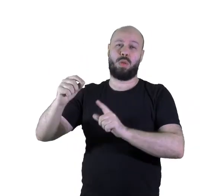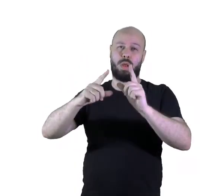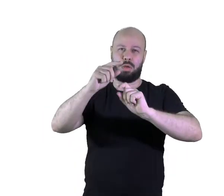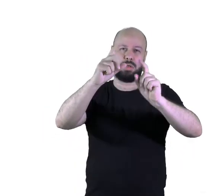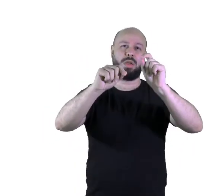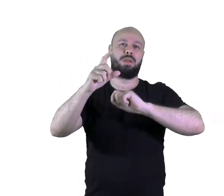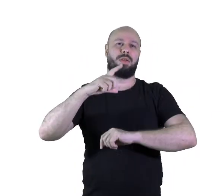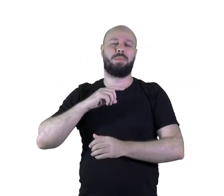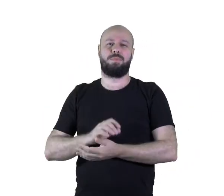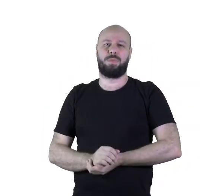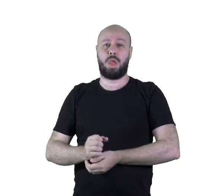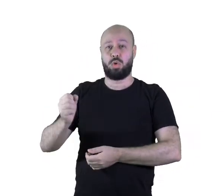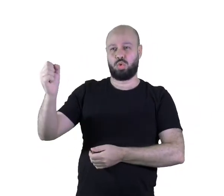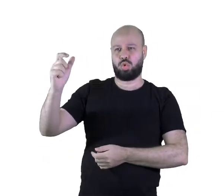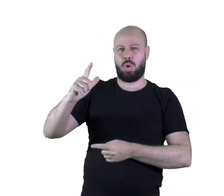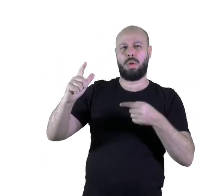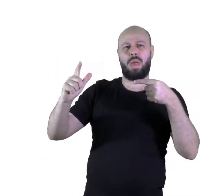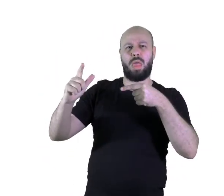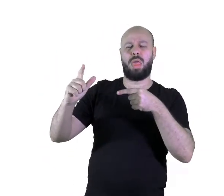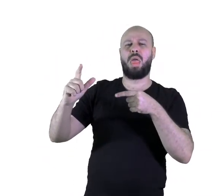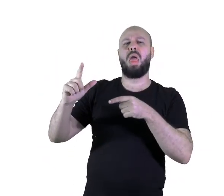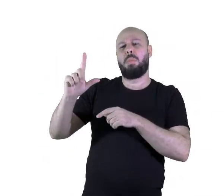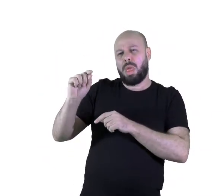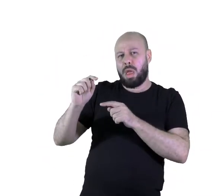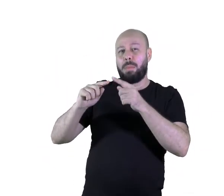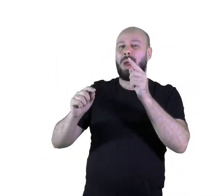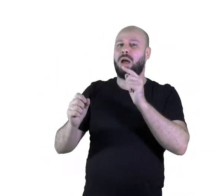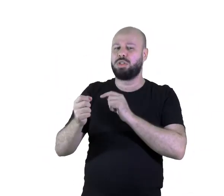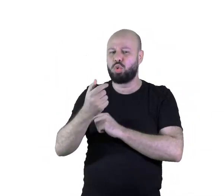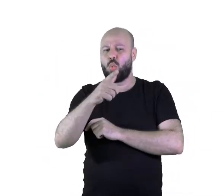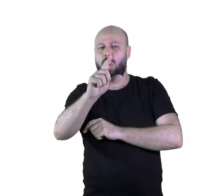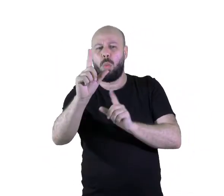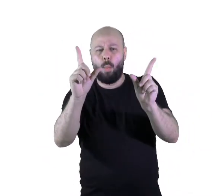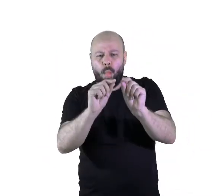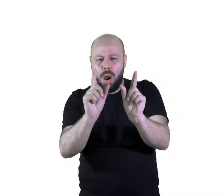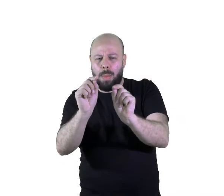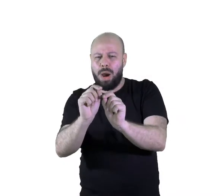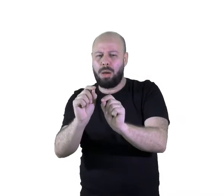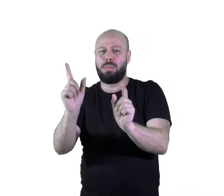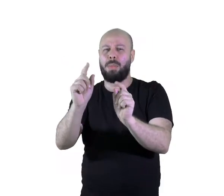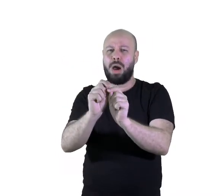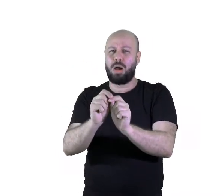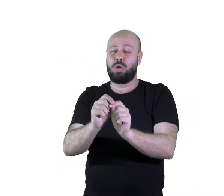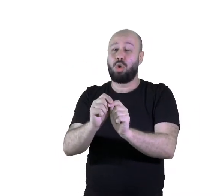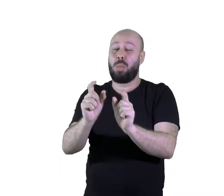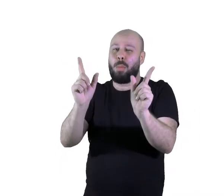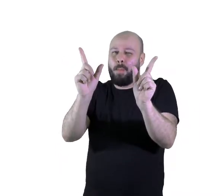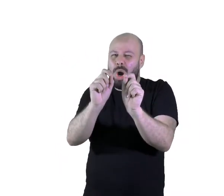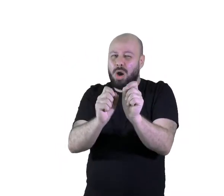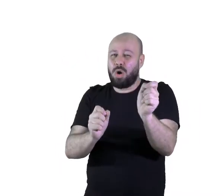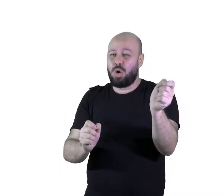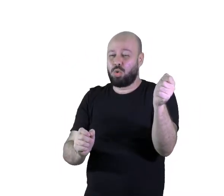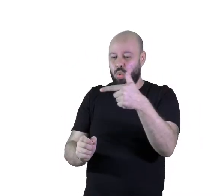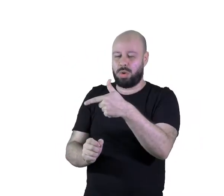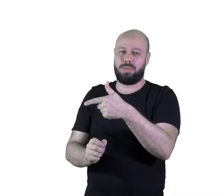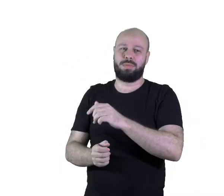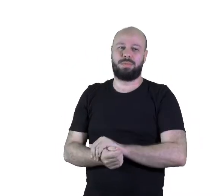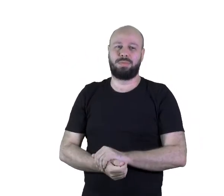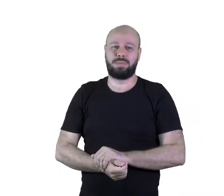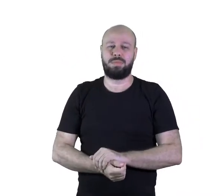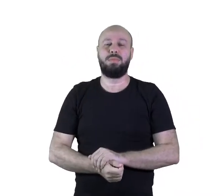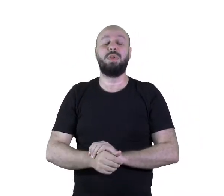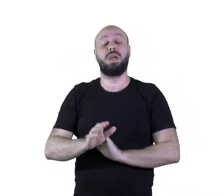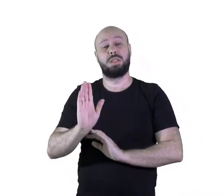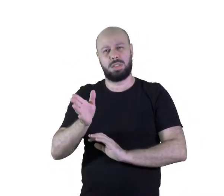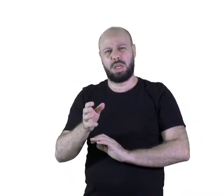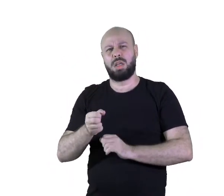o Sol ela é uma estrela pequena, mas a maioria das estrelas são menores do que o Sol. Ela é formada, como eu já falei antes,